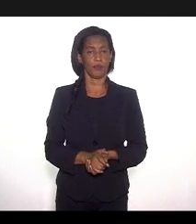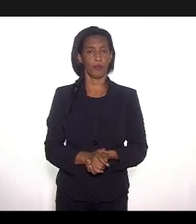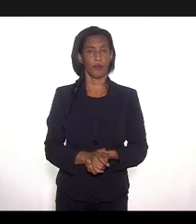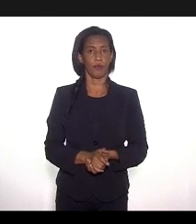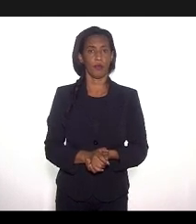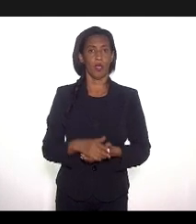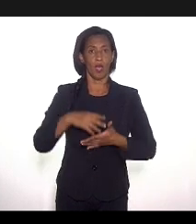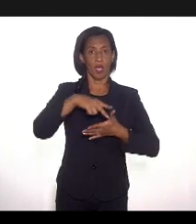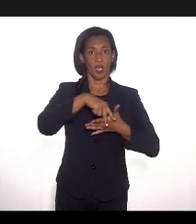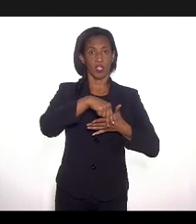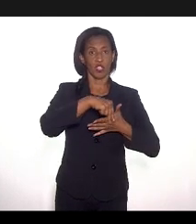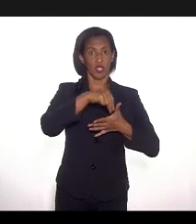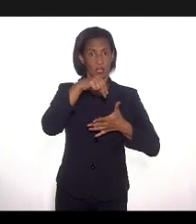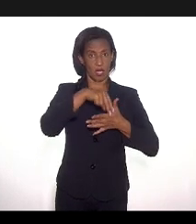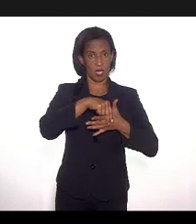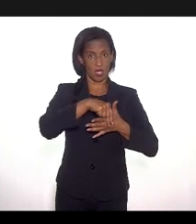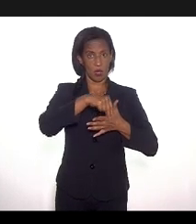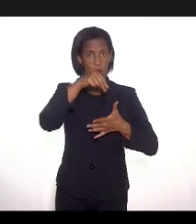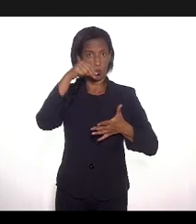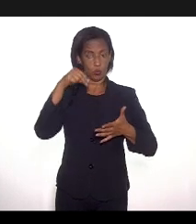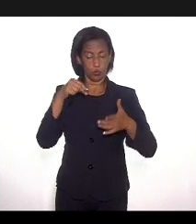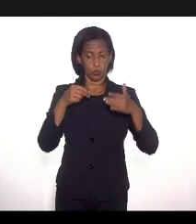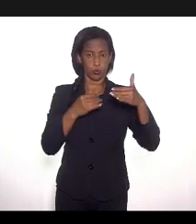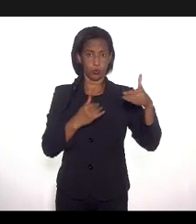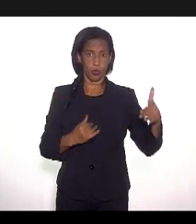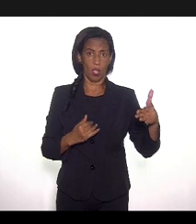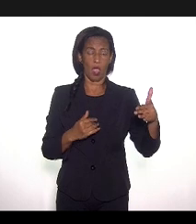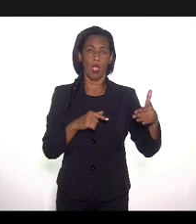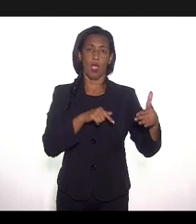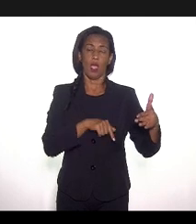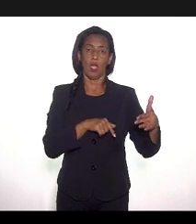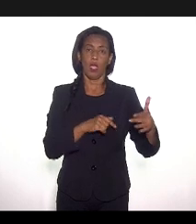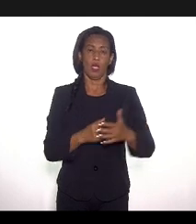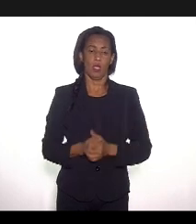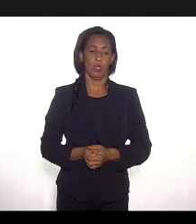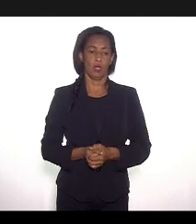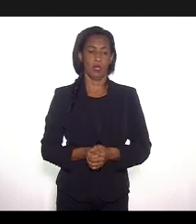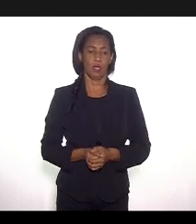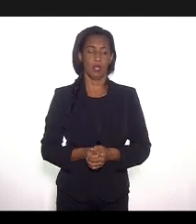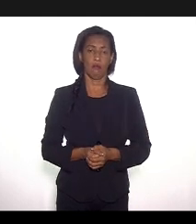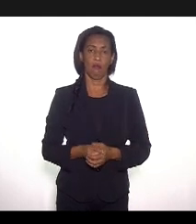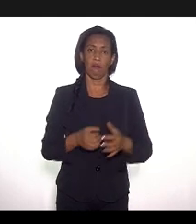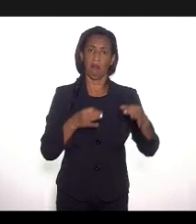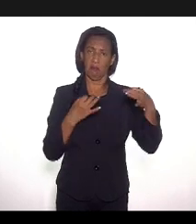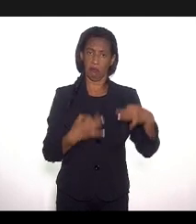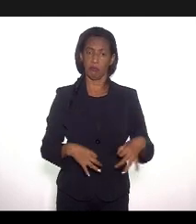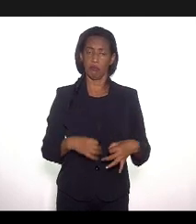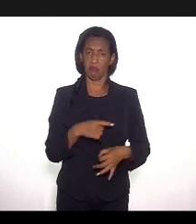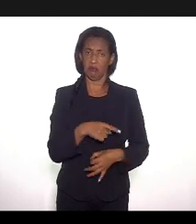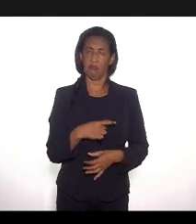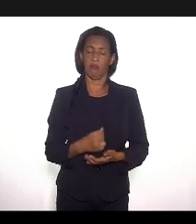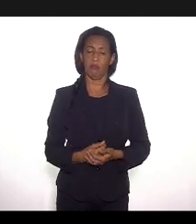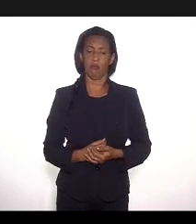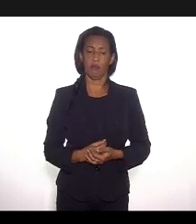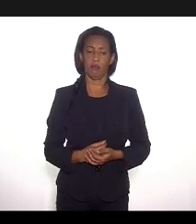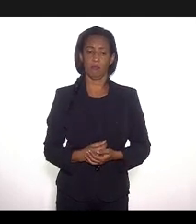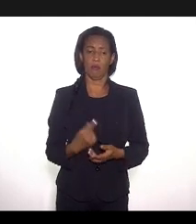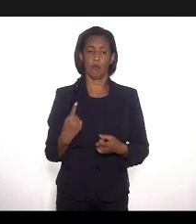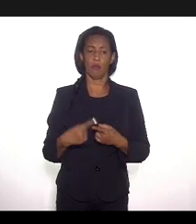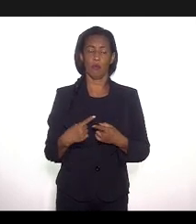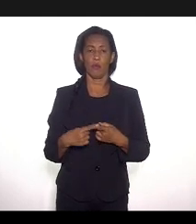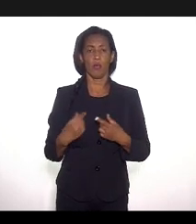desanexação me parece medida correta, até porque vai